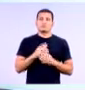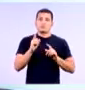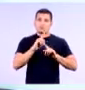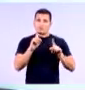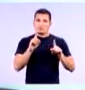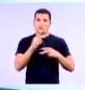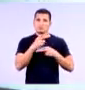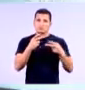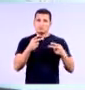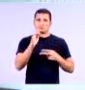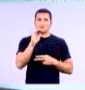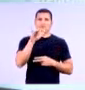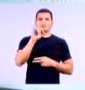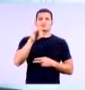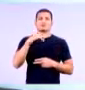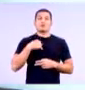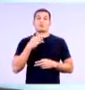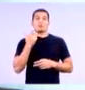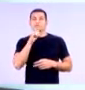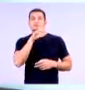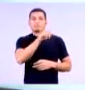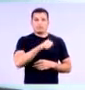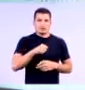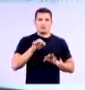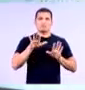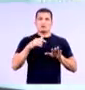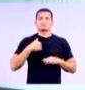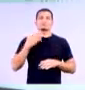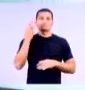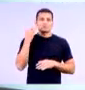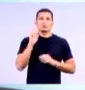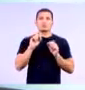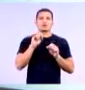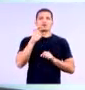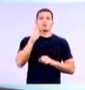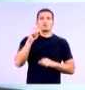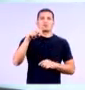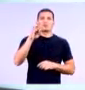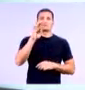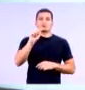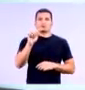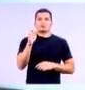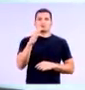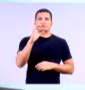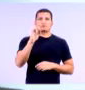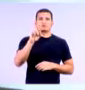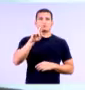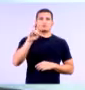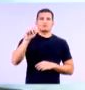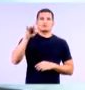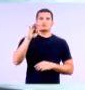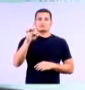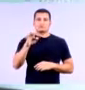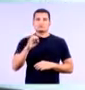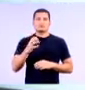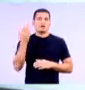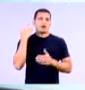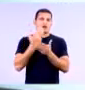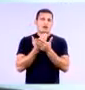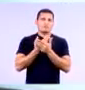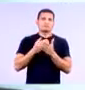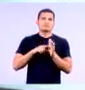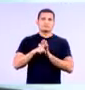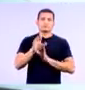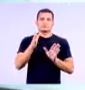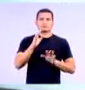consigo pegar a conta corrente, mas eu sei o que é conta corrente. Na atividade passada eu até perguntei o que é objeto físico, o que é objeto não